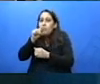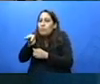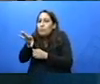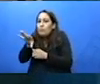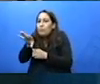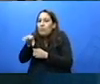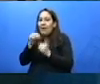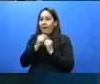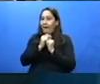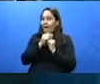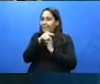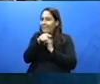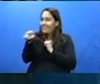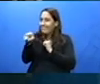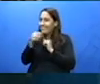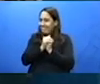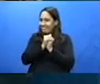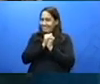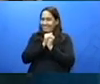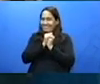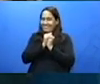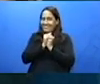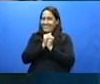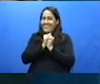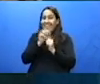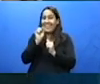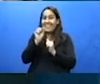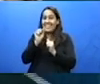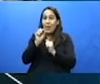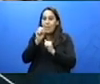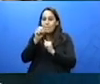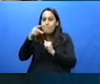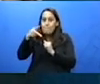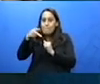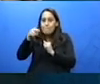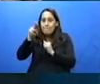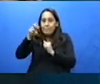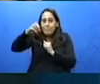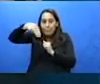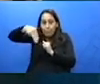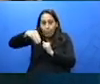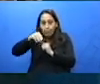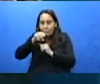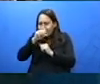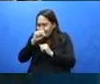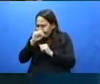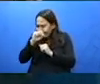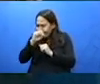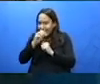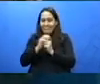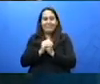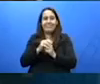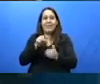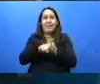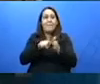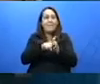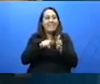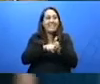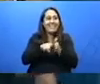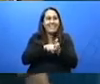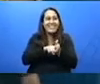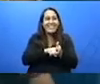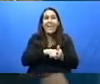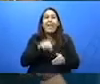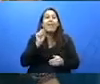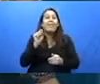Foi você? Quem será esse Pum? Procura saber, pesquisa e depois fala pra gente quem